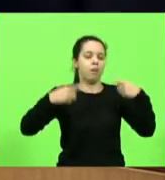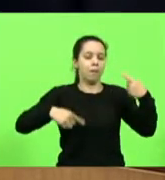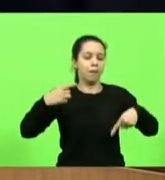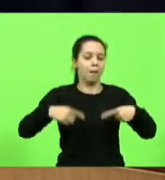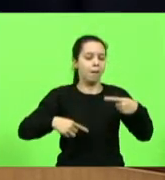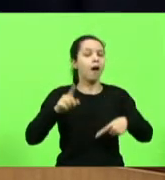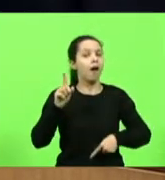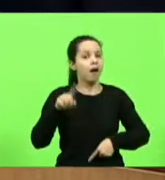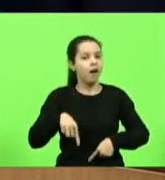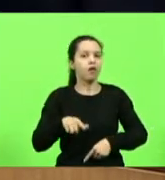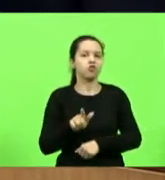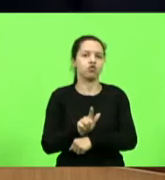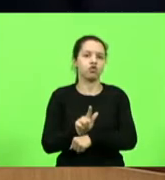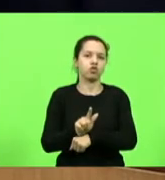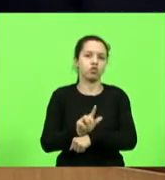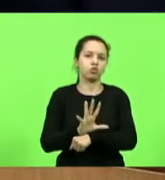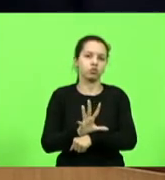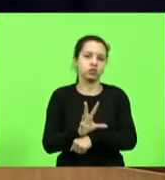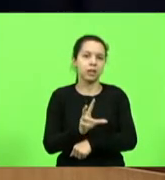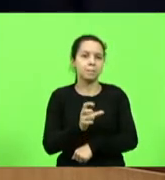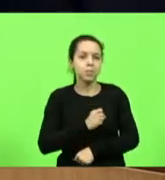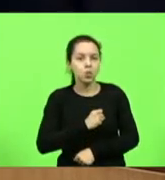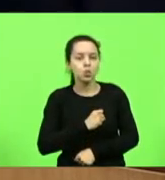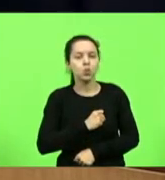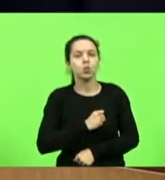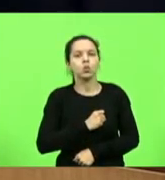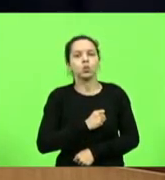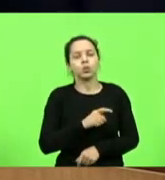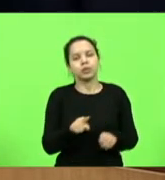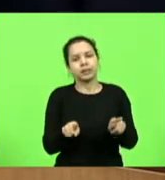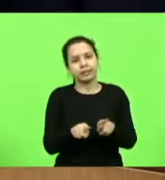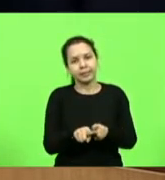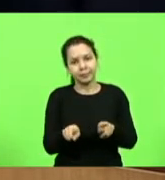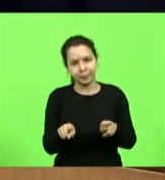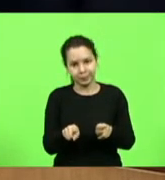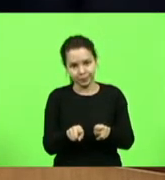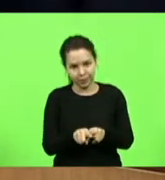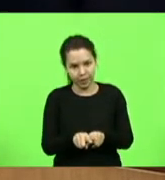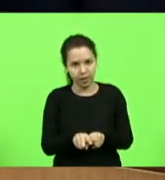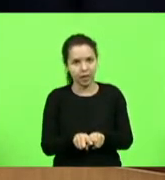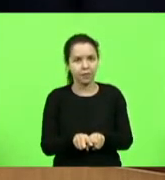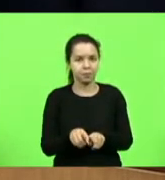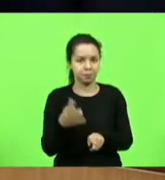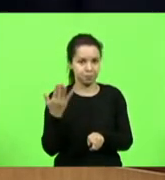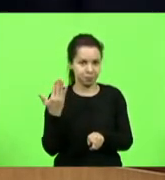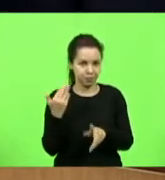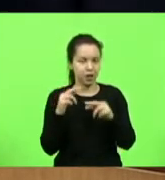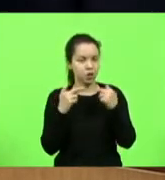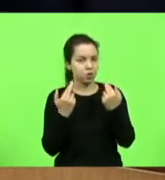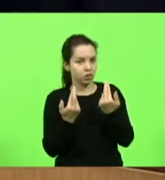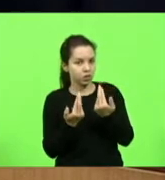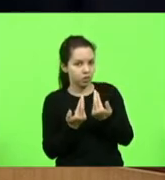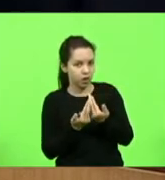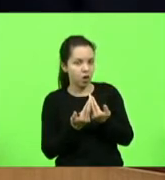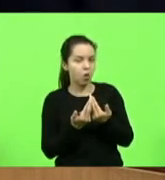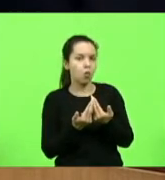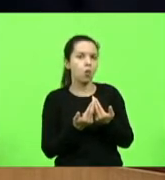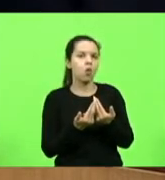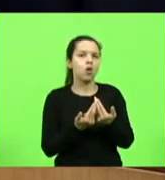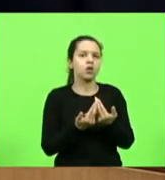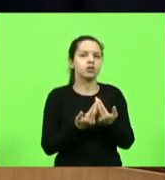gestão do SAMU. Inclusive, numa das reuniões da Comissão de Saúde, nós tivemos a